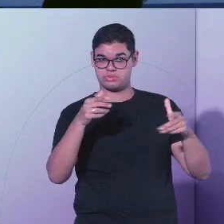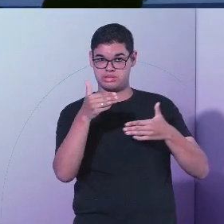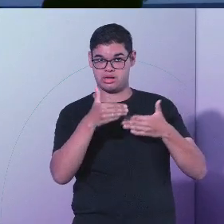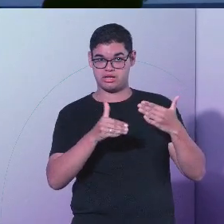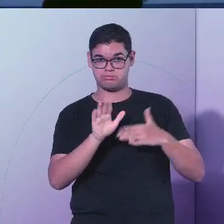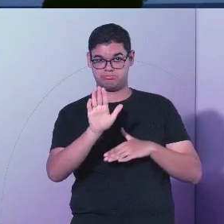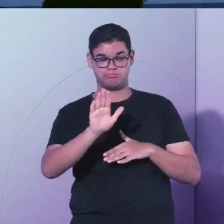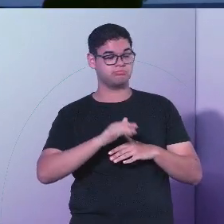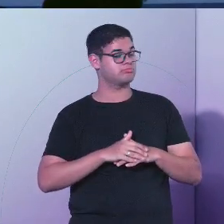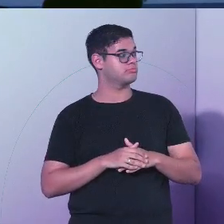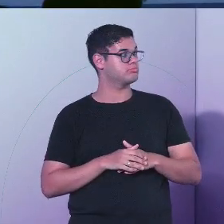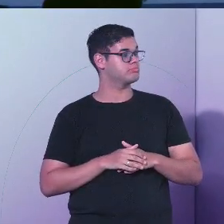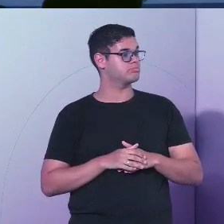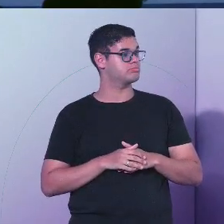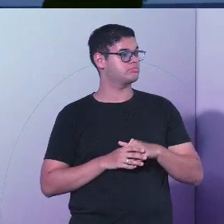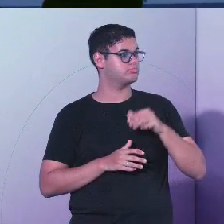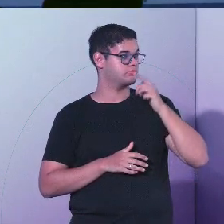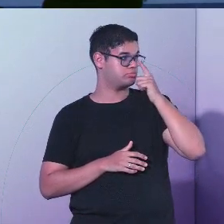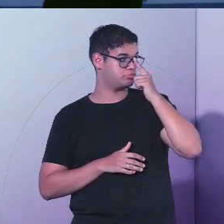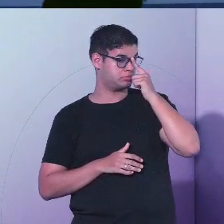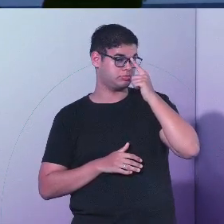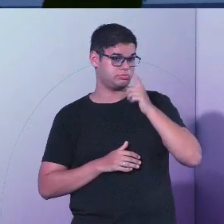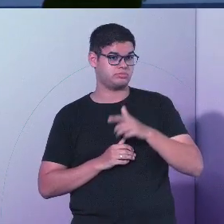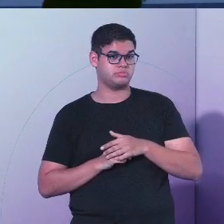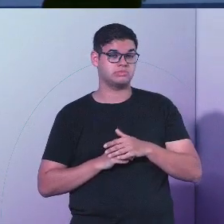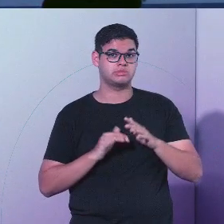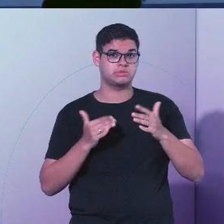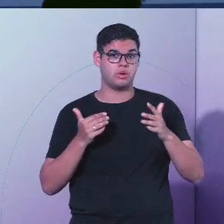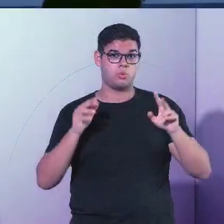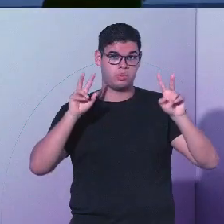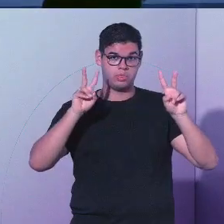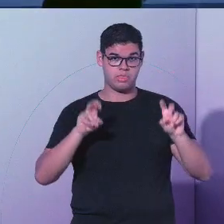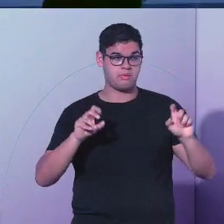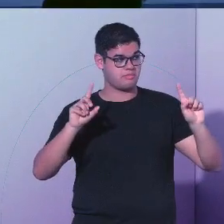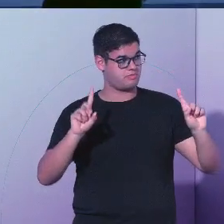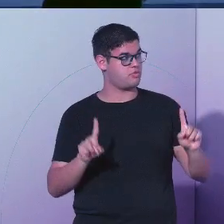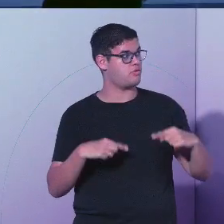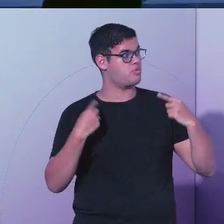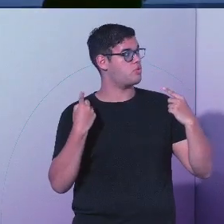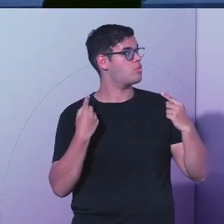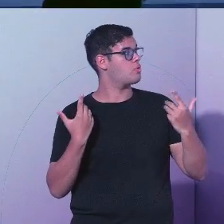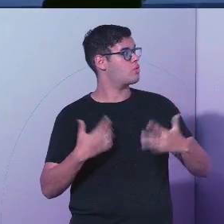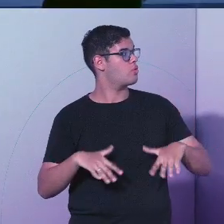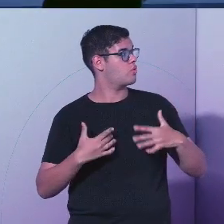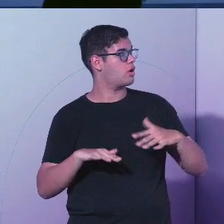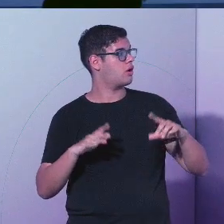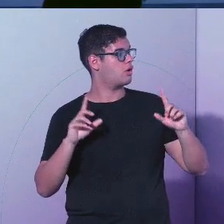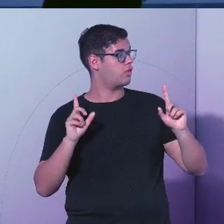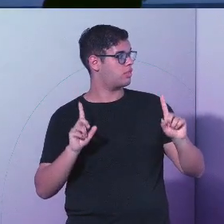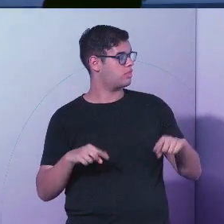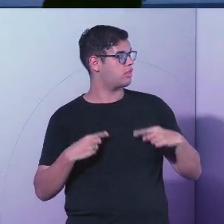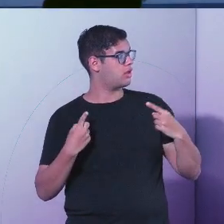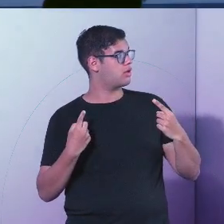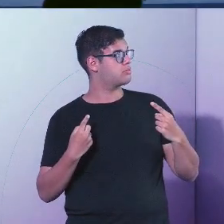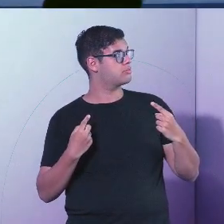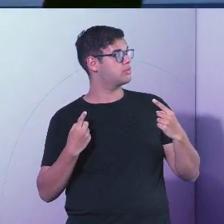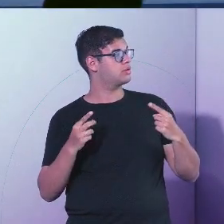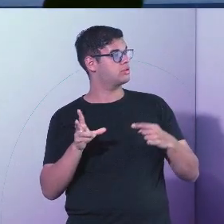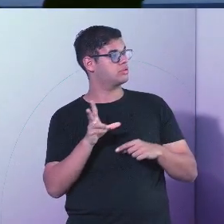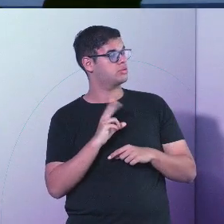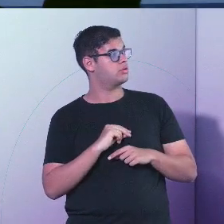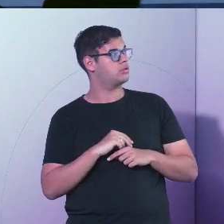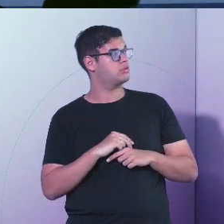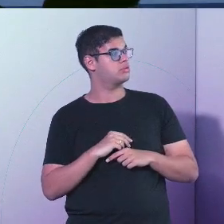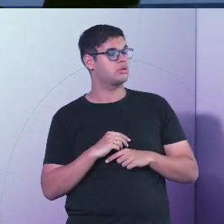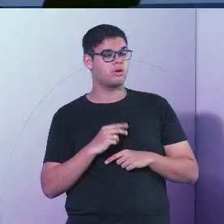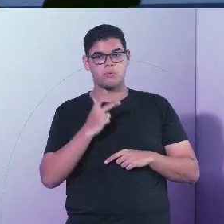no tema que a doutora Verônica me propôs, é um tema, como eu sempre acho, né? Pode ser opinião